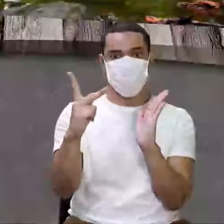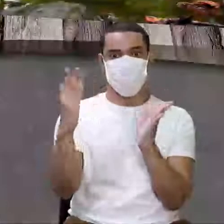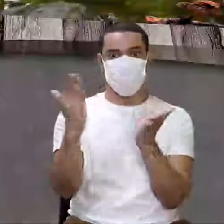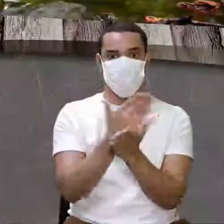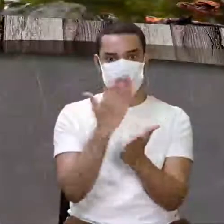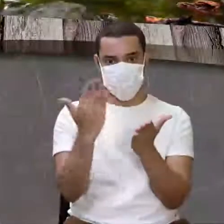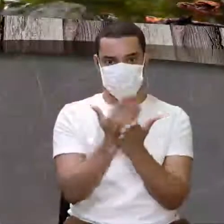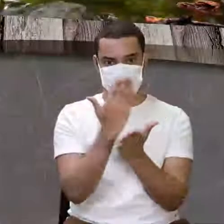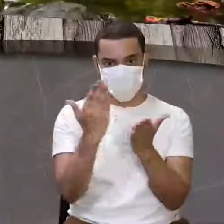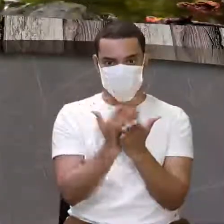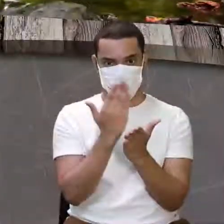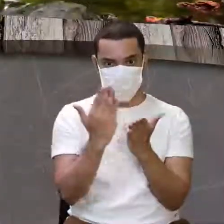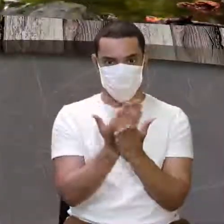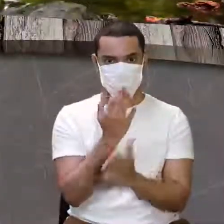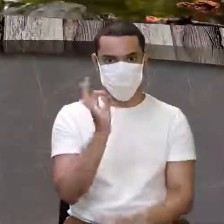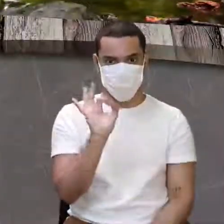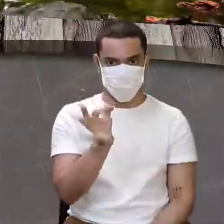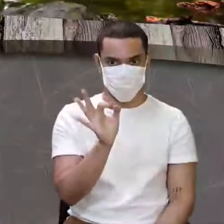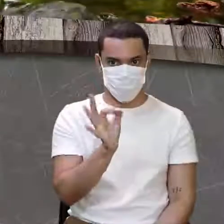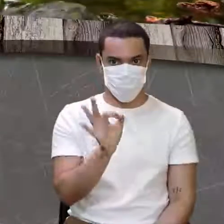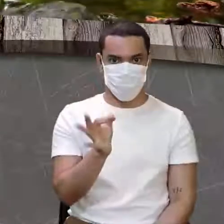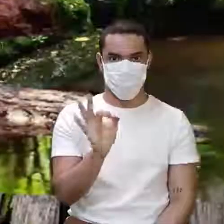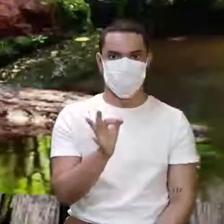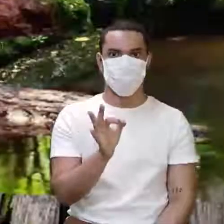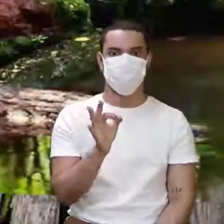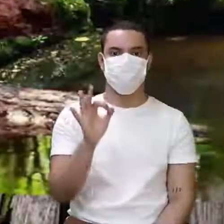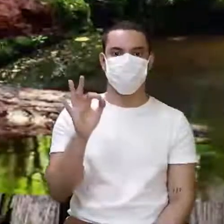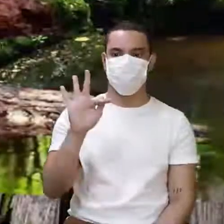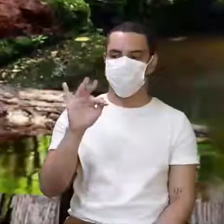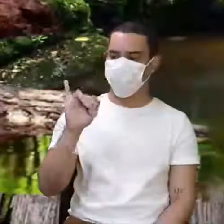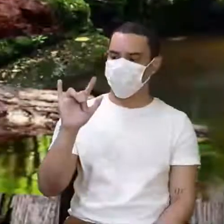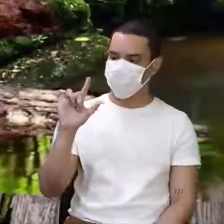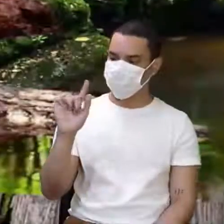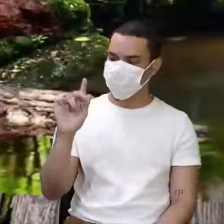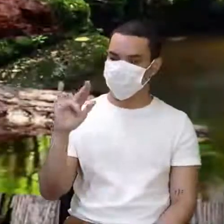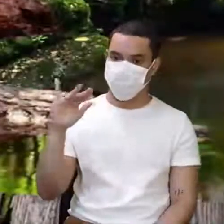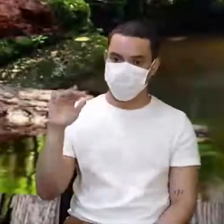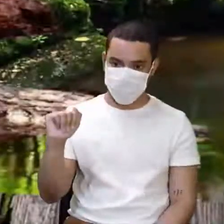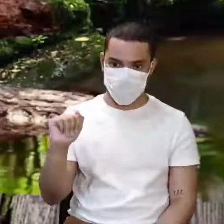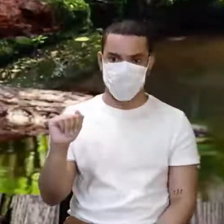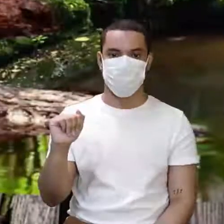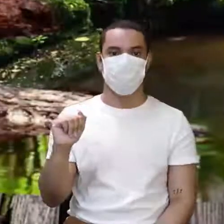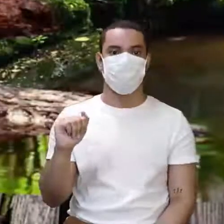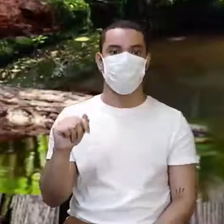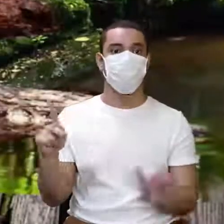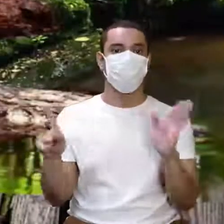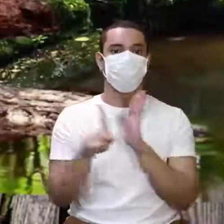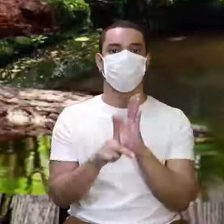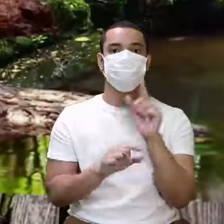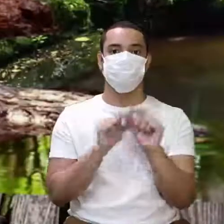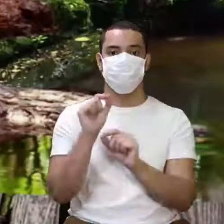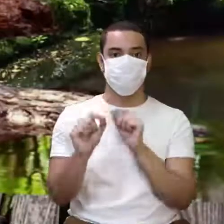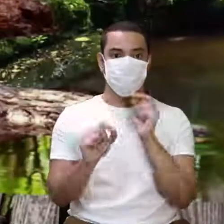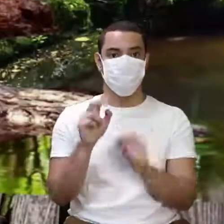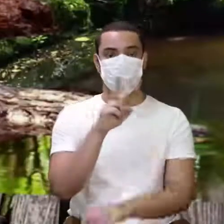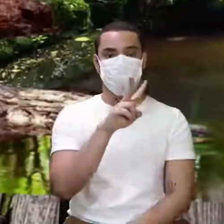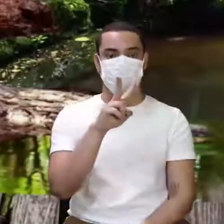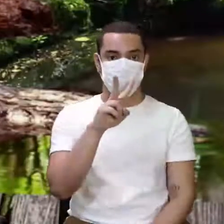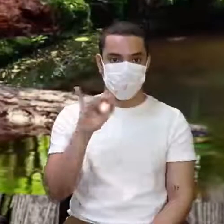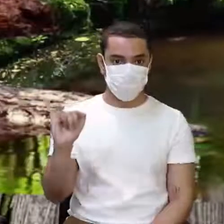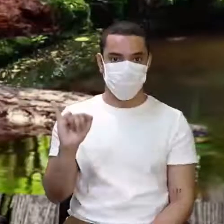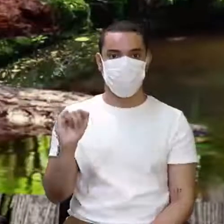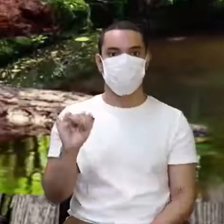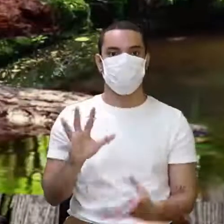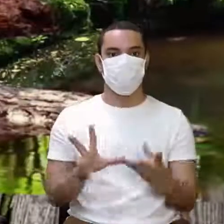anote isso aí, tá? Então, a filogenia ou filogênese, ela vai